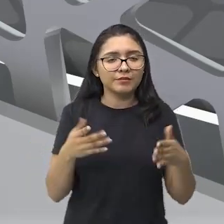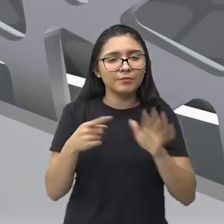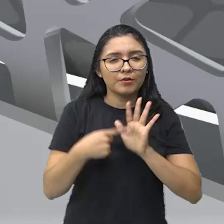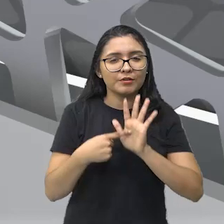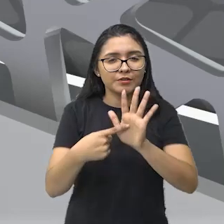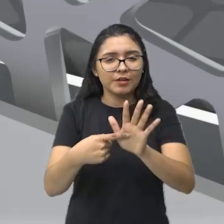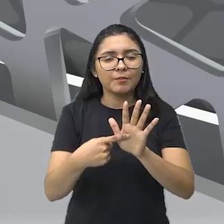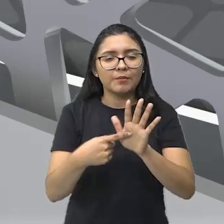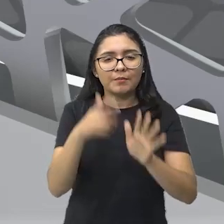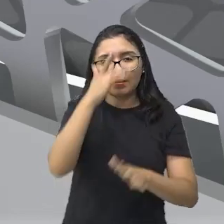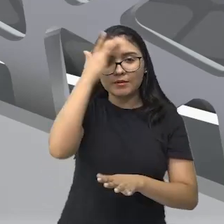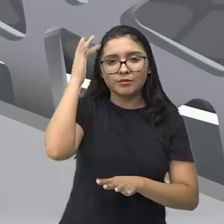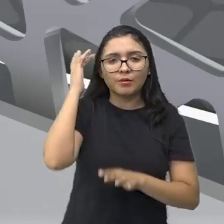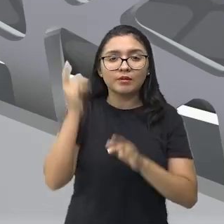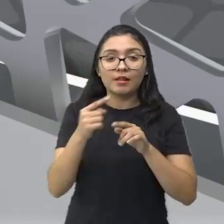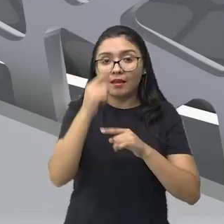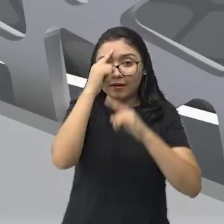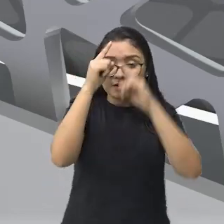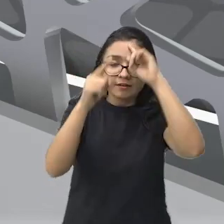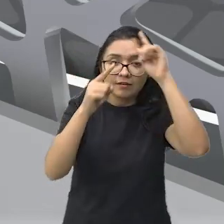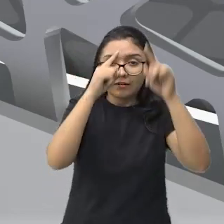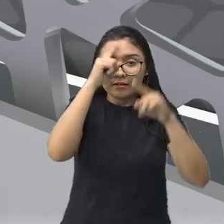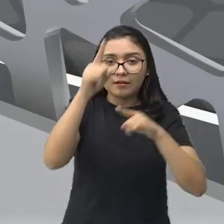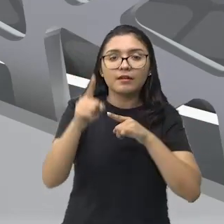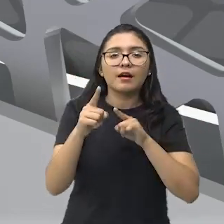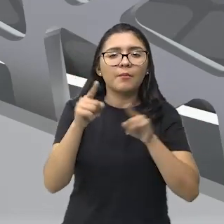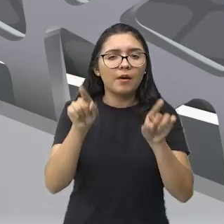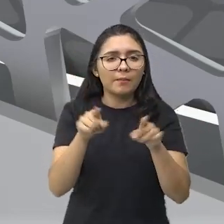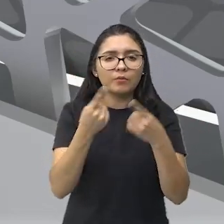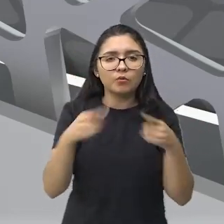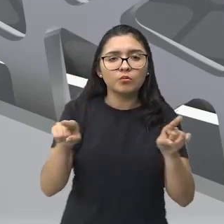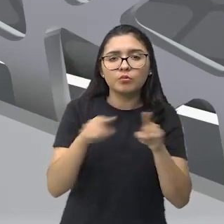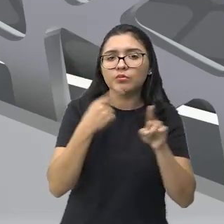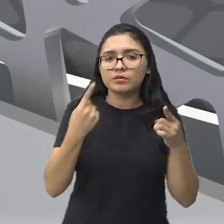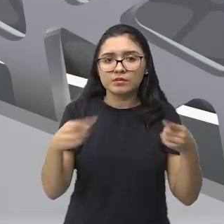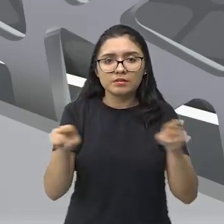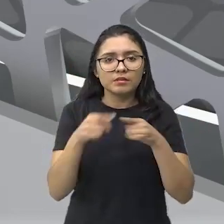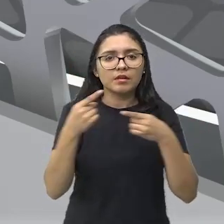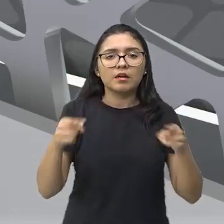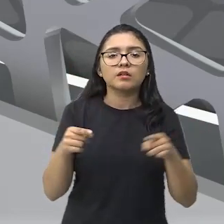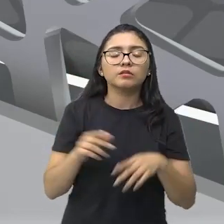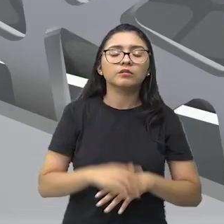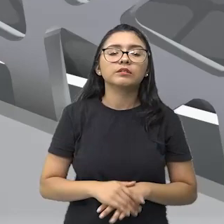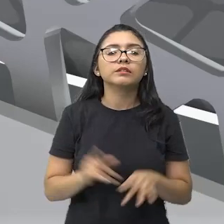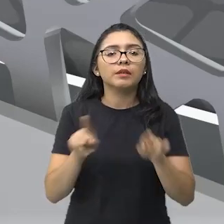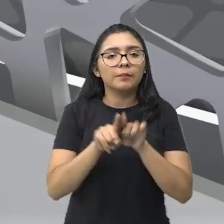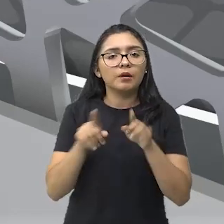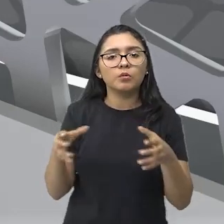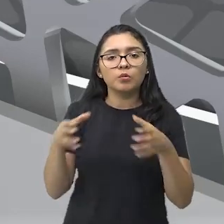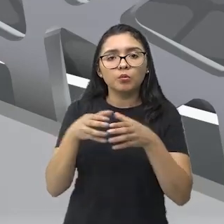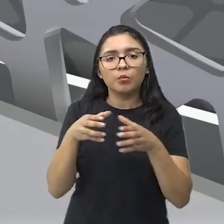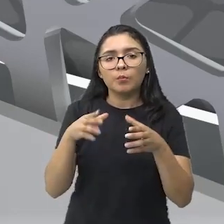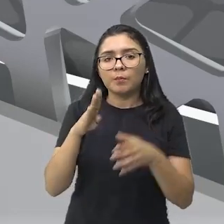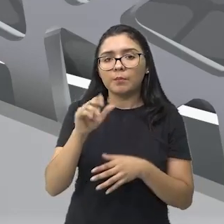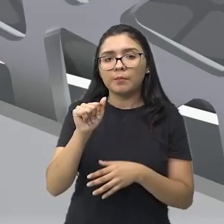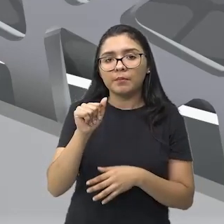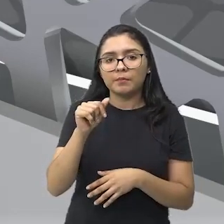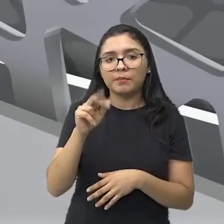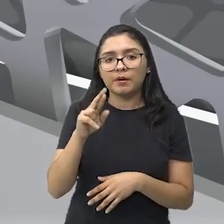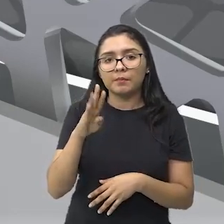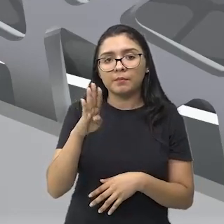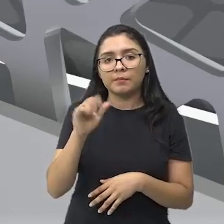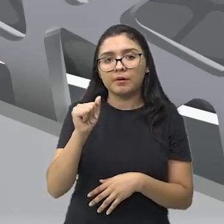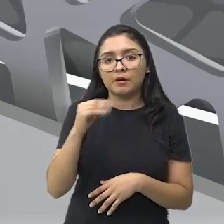música aleatória. Falamos também sobre os barbatuques, não é verdade? Quando eles utilizam somente o som que é retirado do